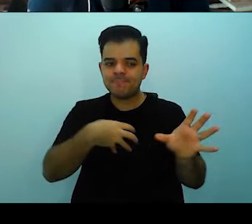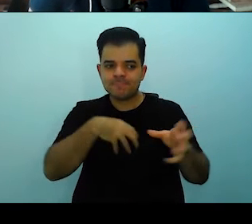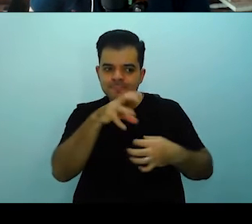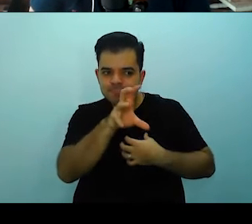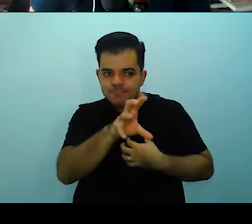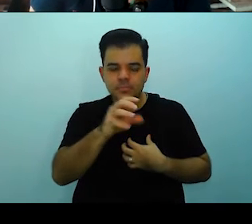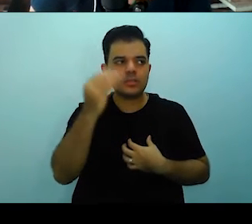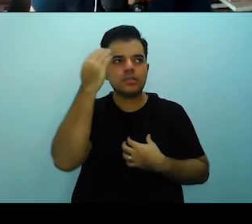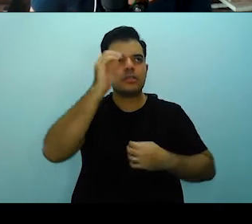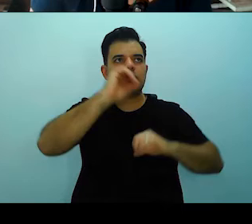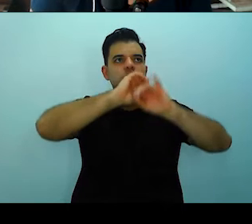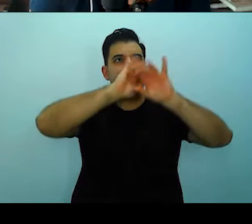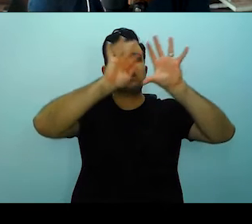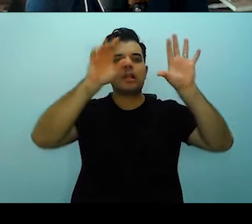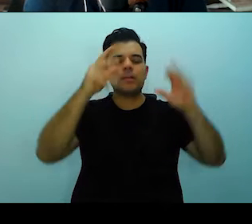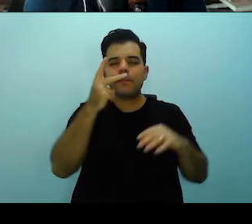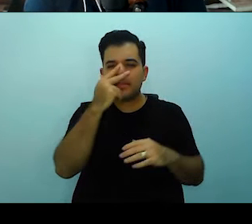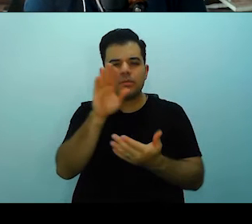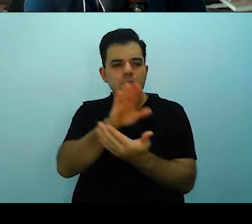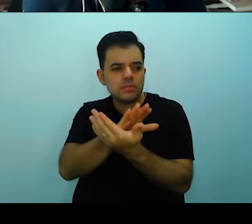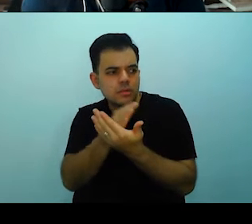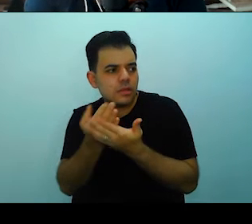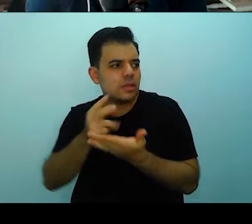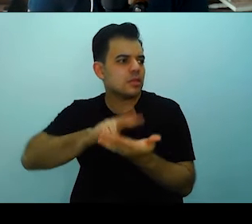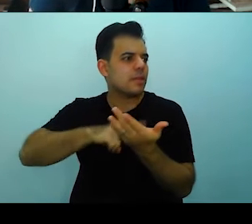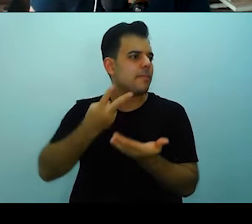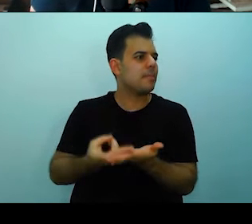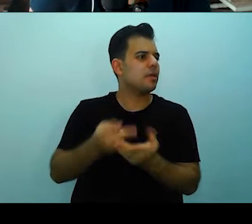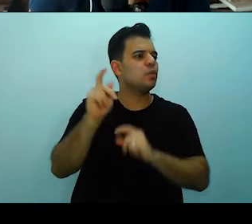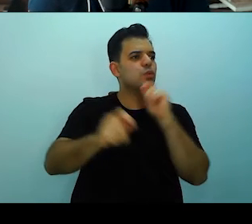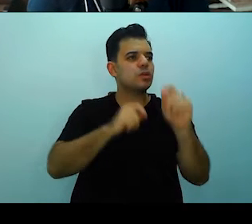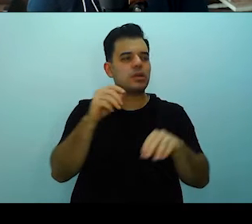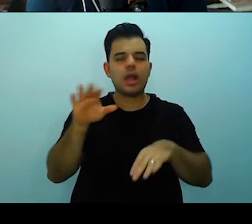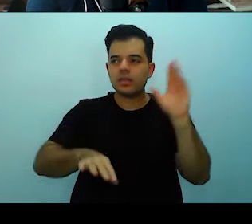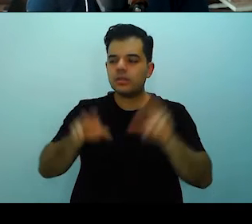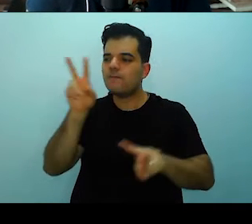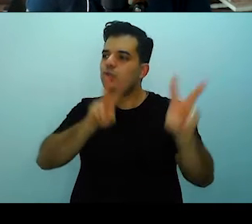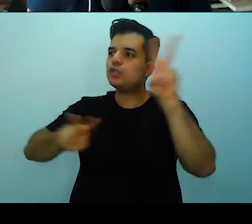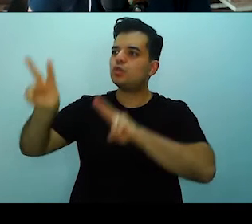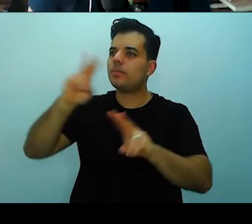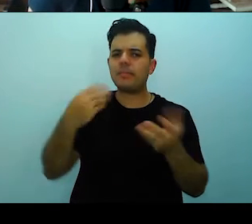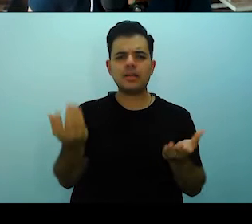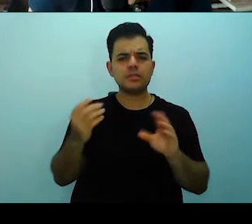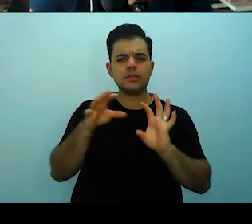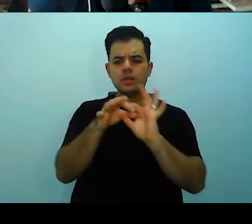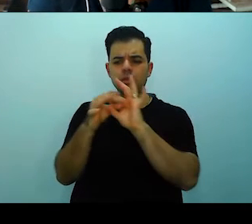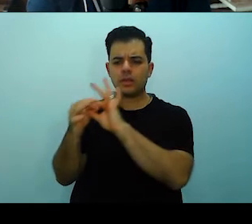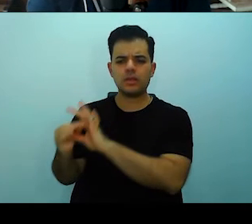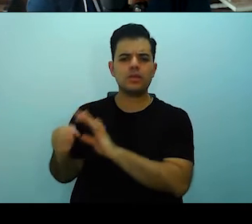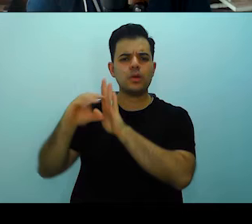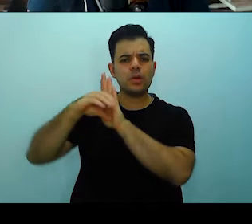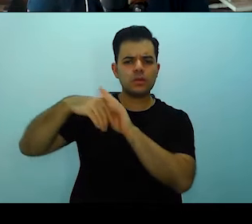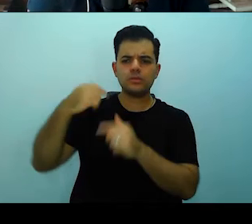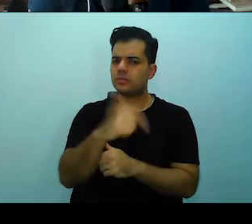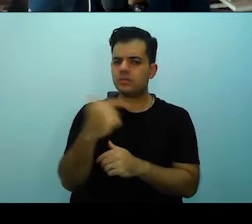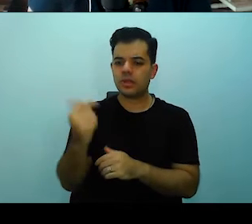a semântica do que se interpreta e não necessariamente o que se visualiza sem contexto, tá? Então é muito importante que a gente